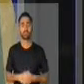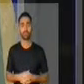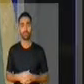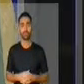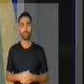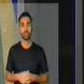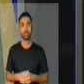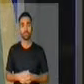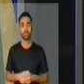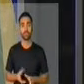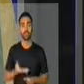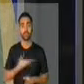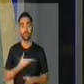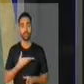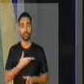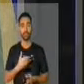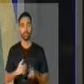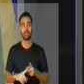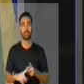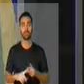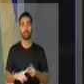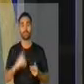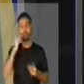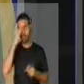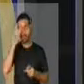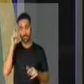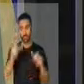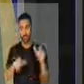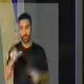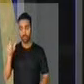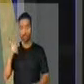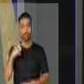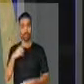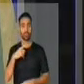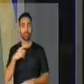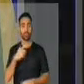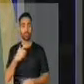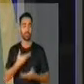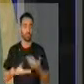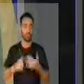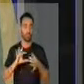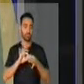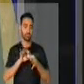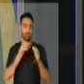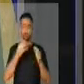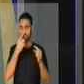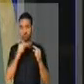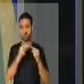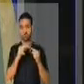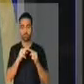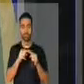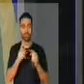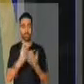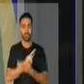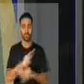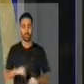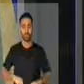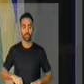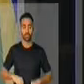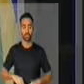os amigos, as pessoas mais próximas daqueles que estão passando por